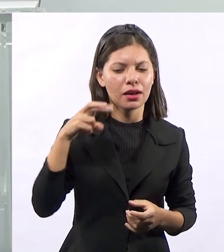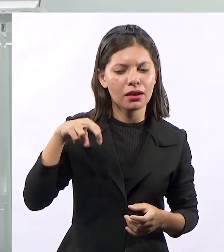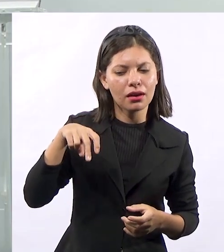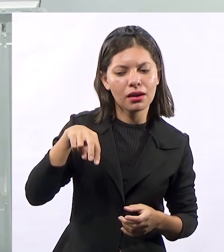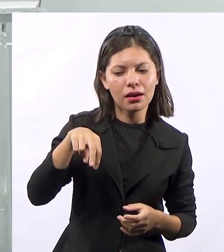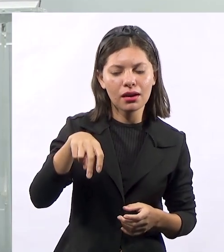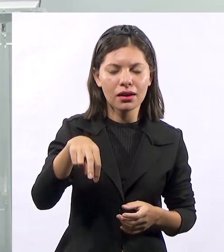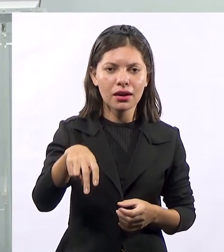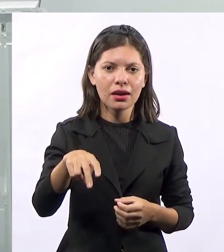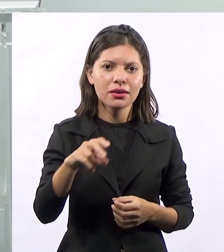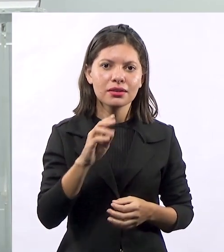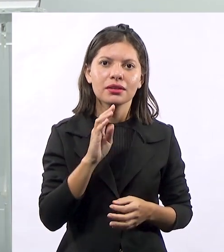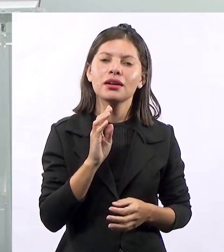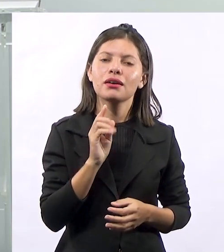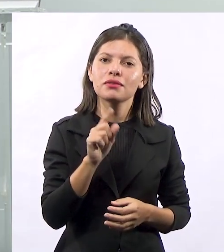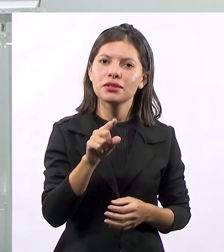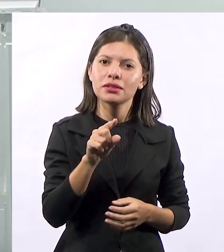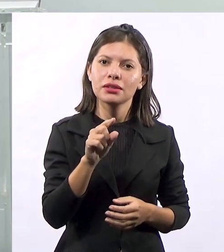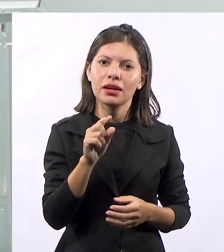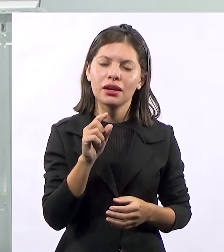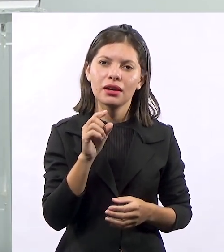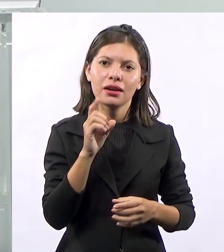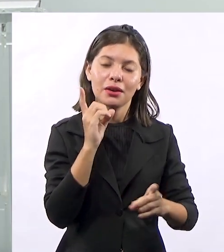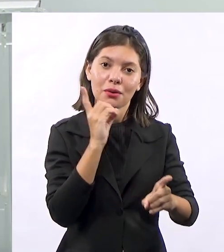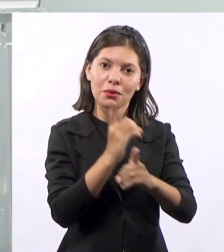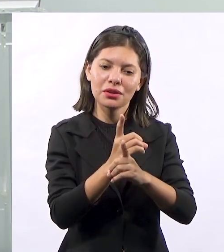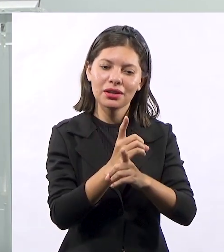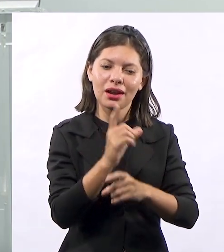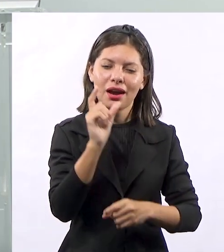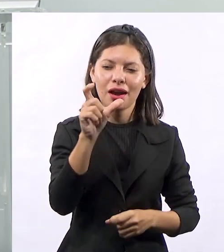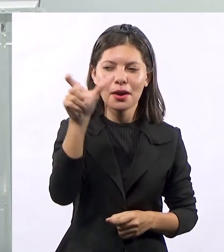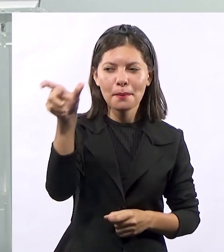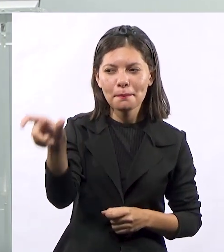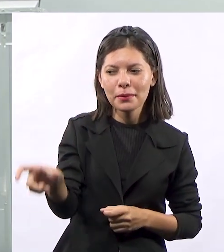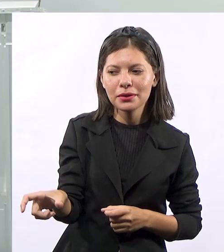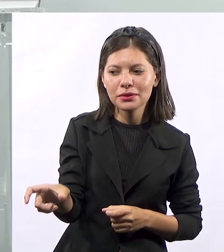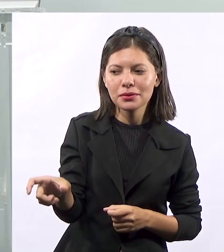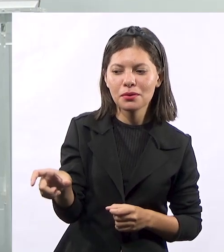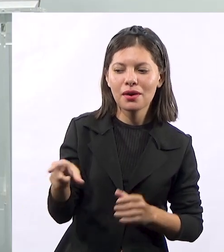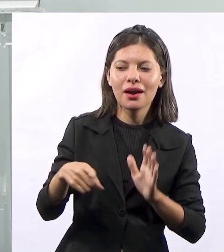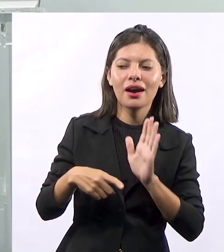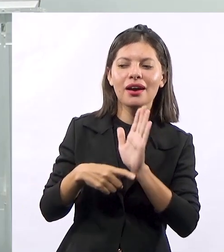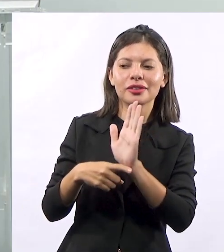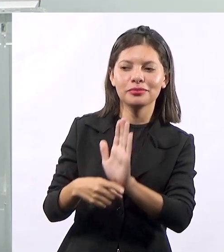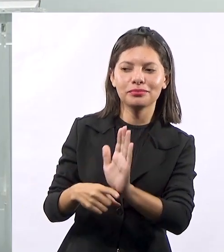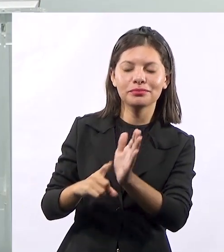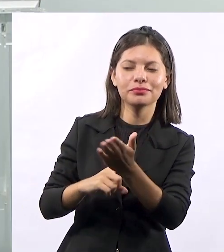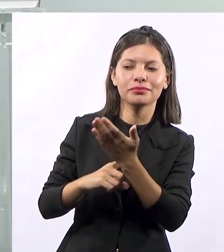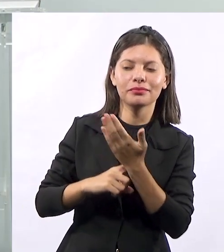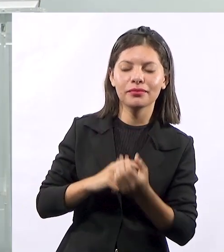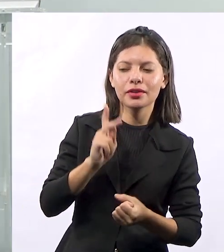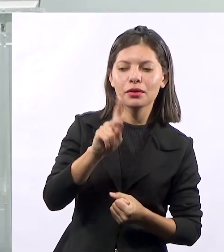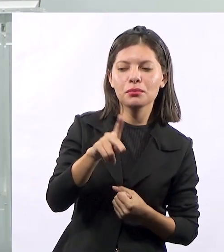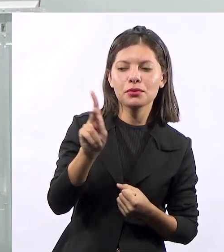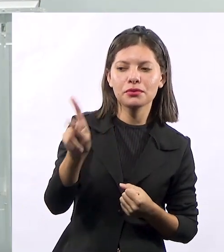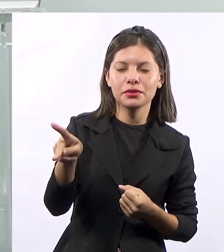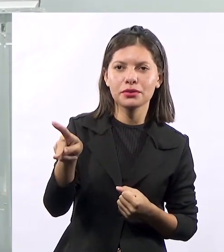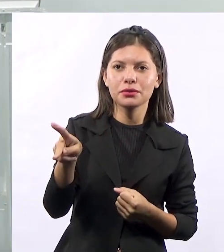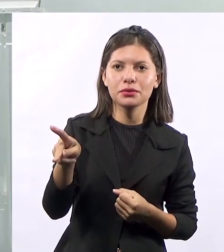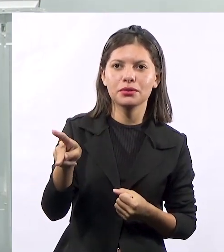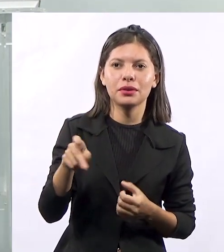caminhando por aqui, você vai encontrar com quem? Você vai encontrar com um mentor. É o seu mentor, é a sua